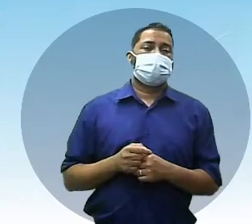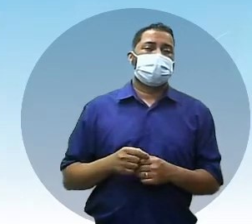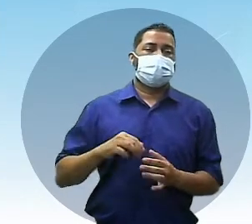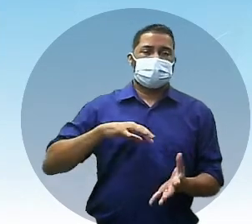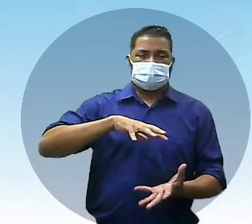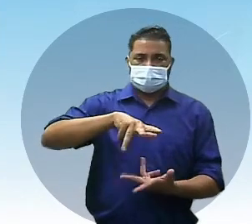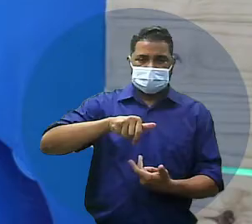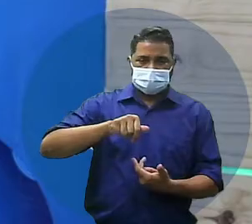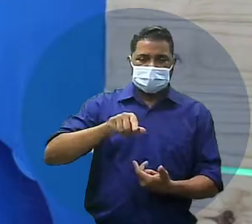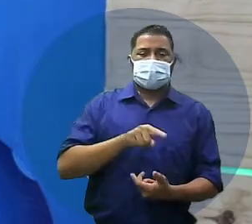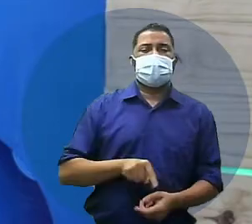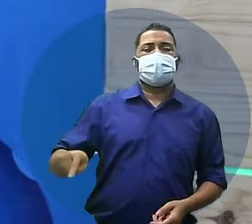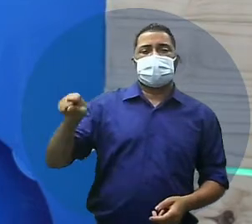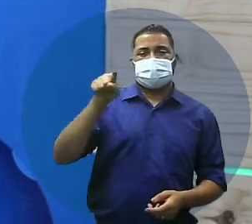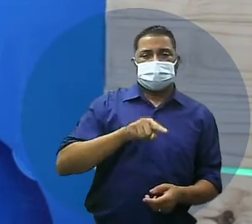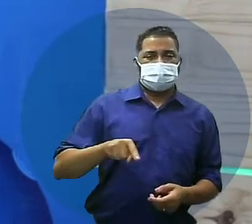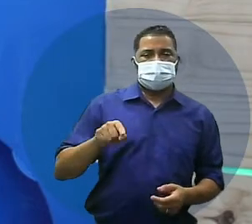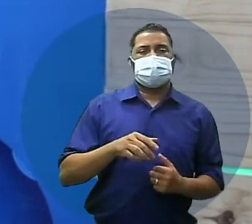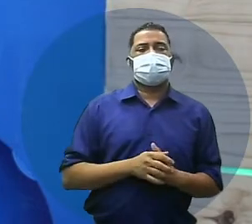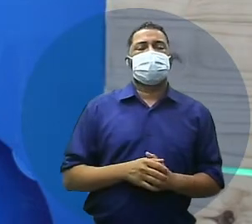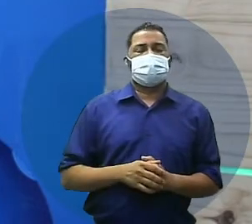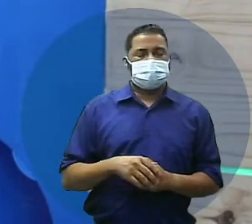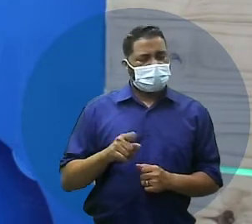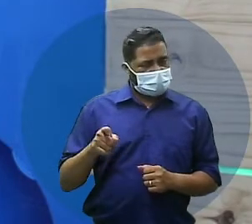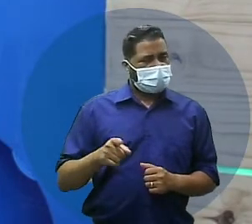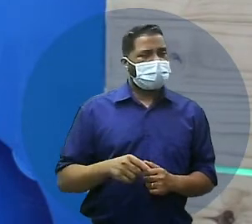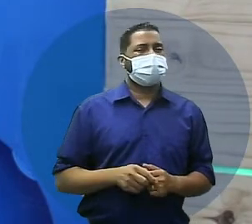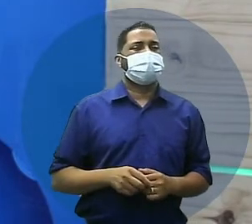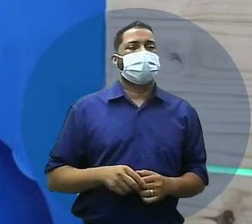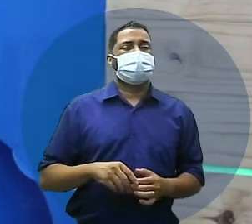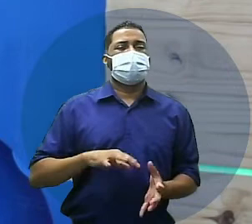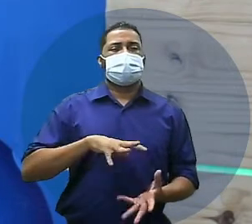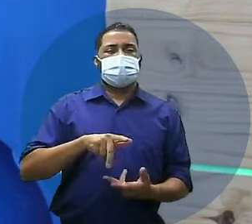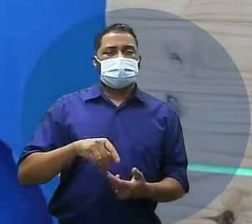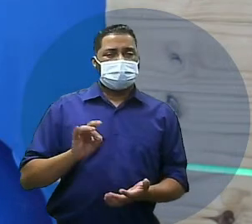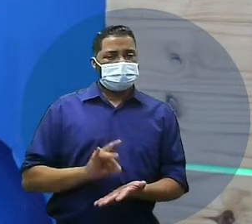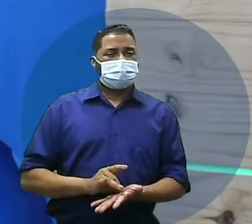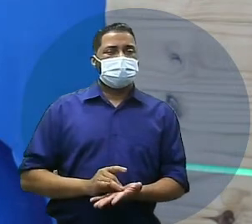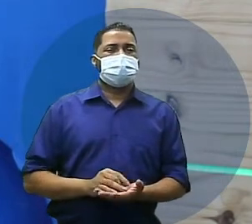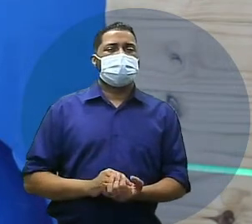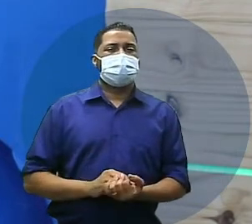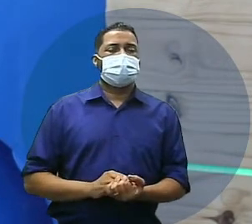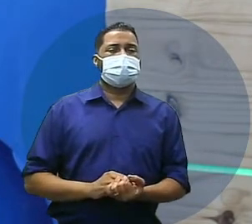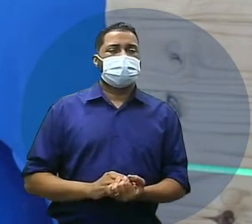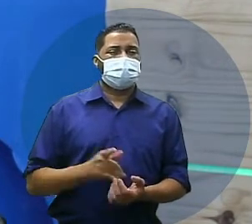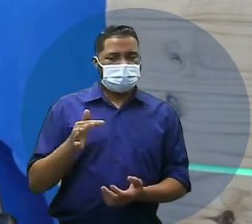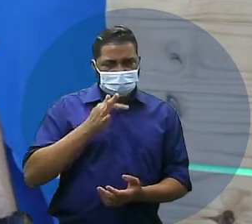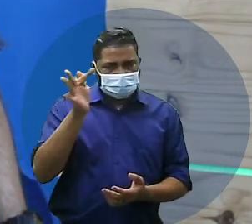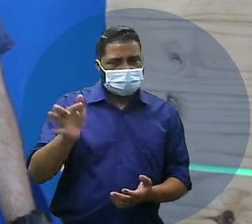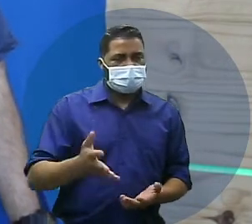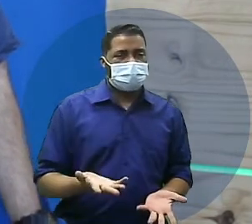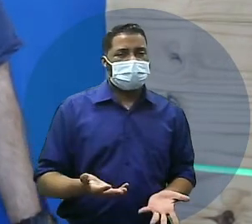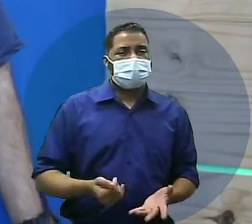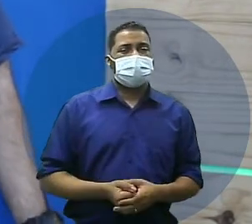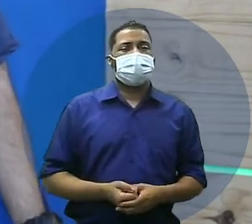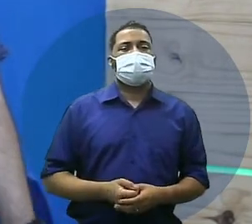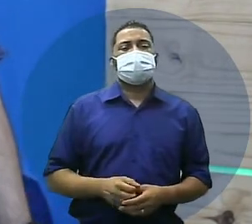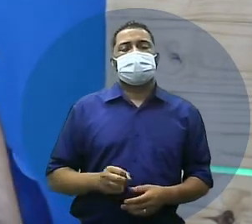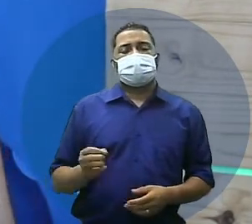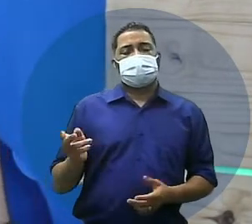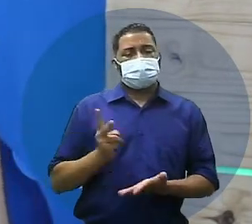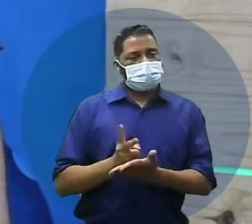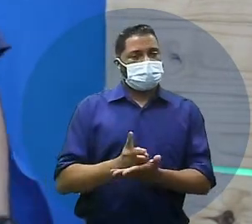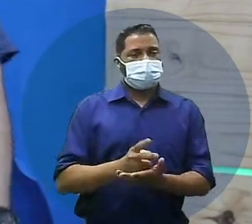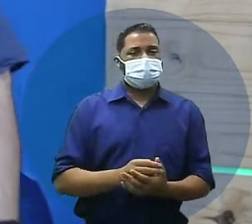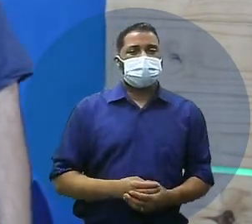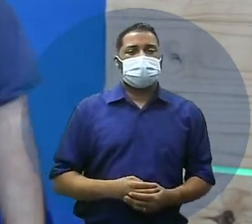redonda. Deixa sua frescura, viu? A Terra é redonda. Viu? Deixa sua frescura. Partiu? Vamos